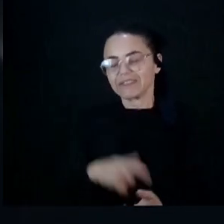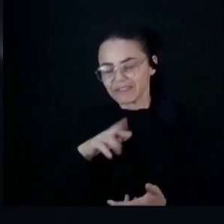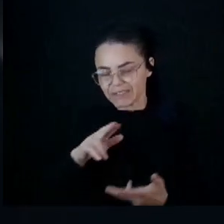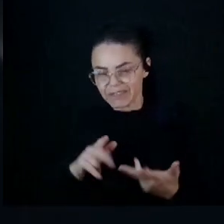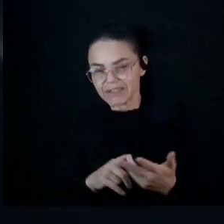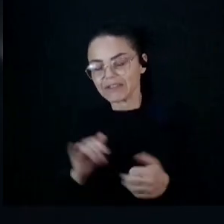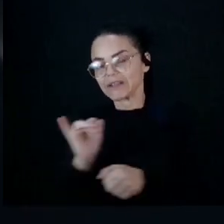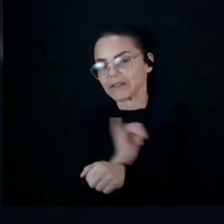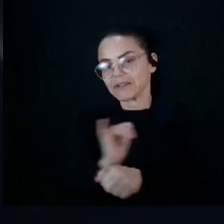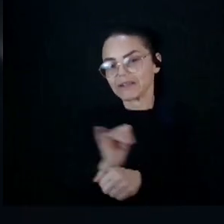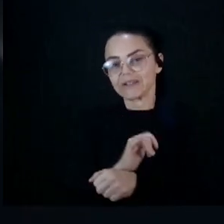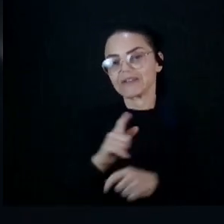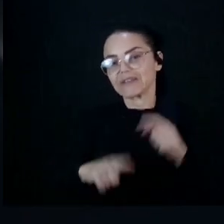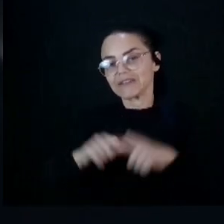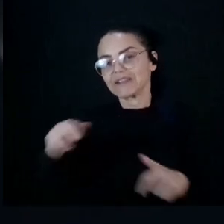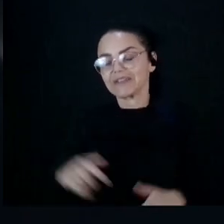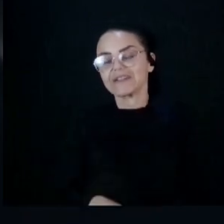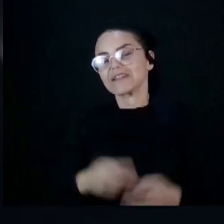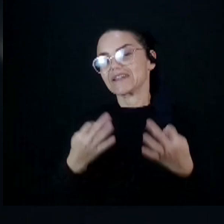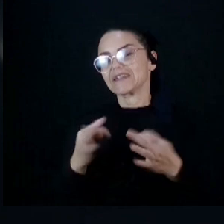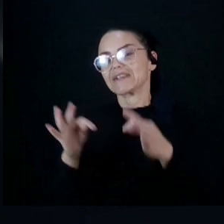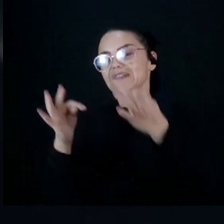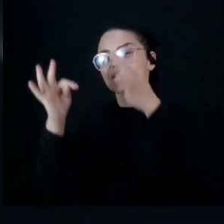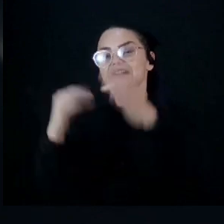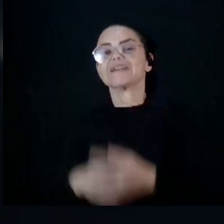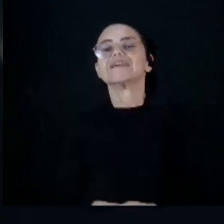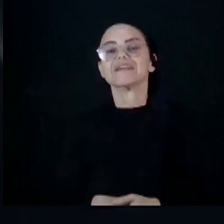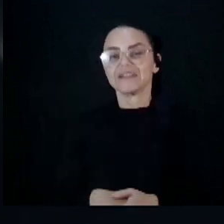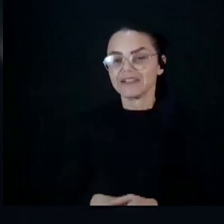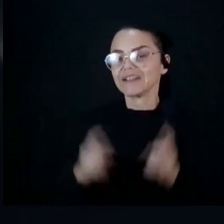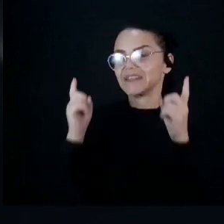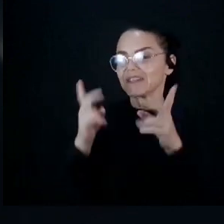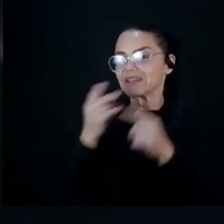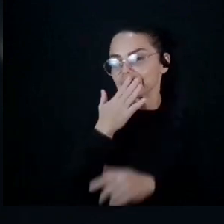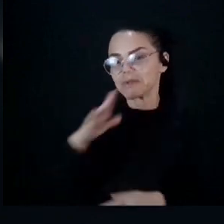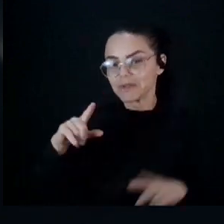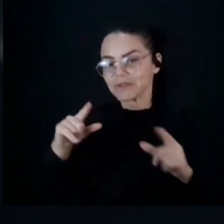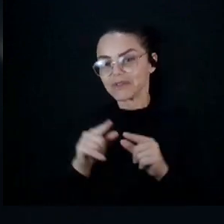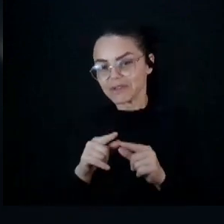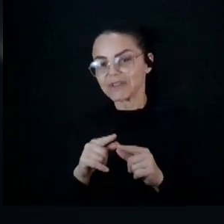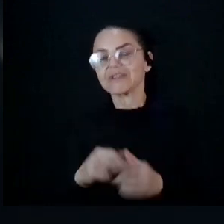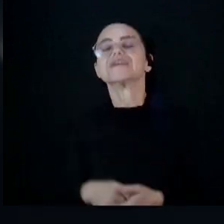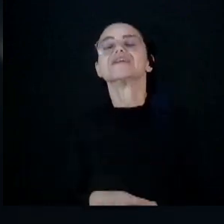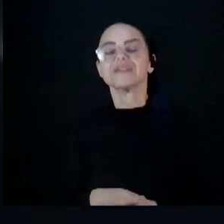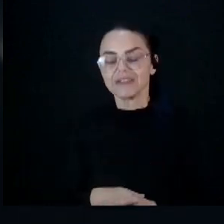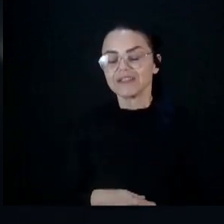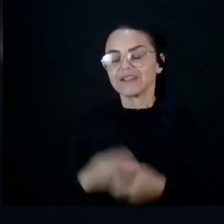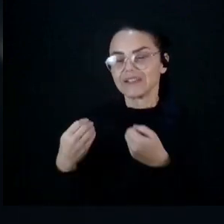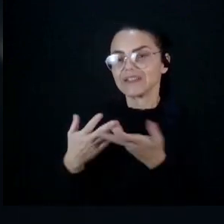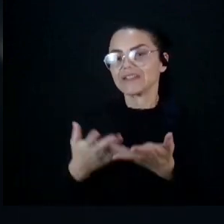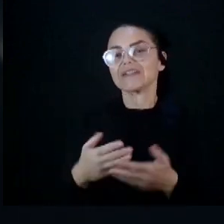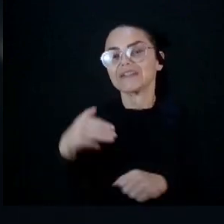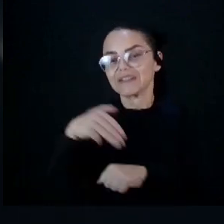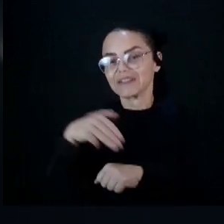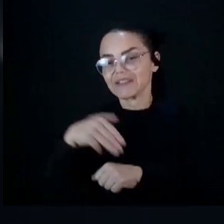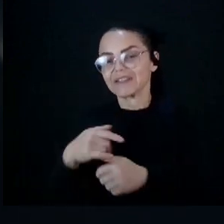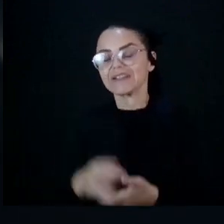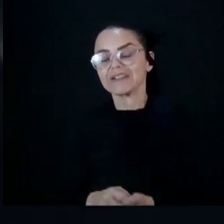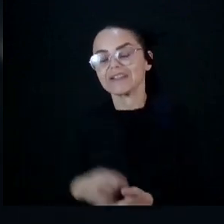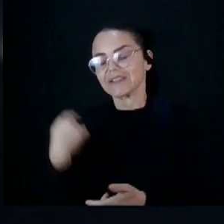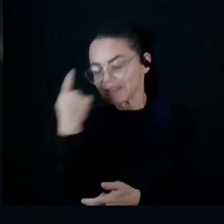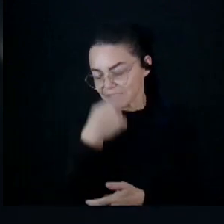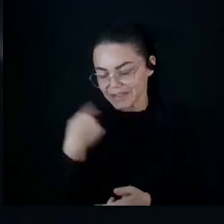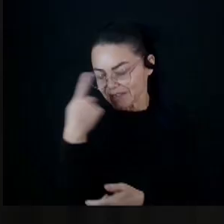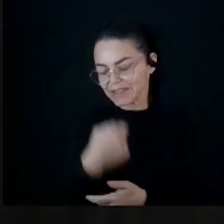não vendem tecnologia. Elas vendem a promessa de reduzir a fricção e devolver minutos, ou até horas, para a vida